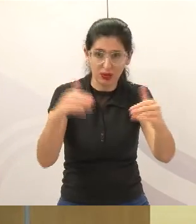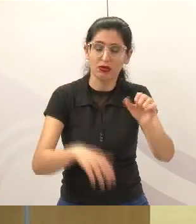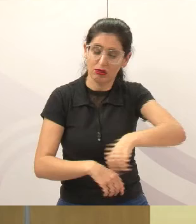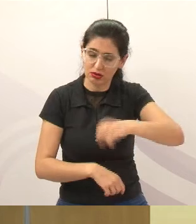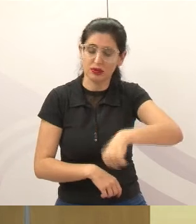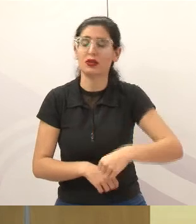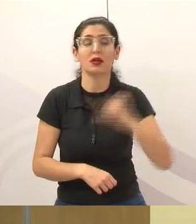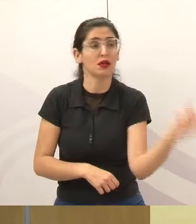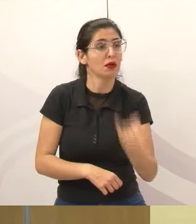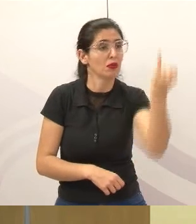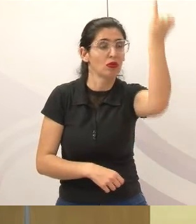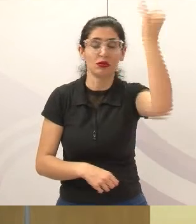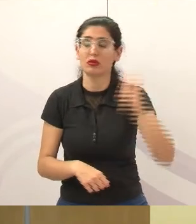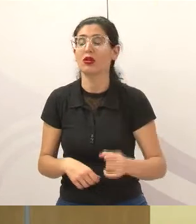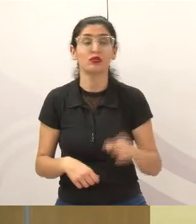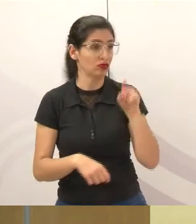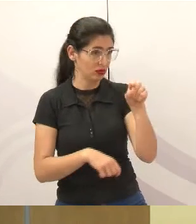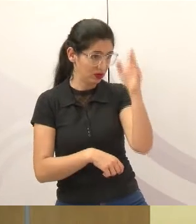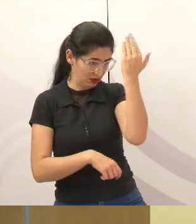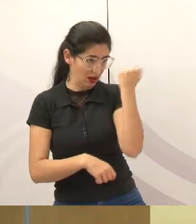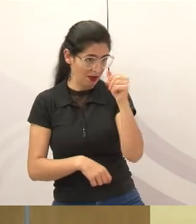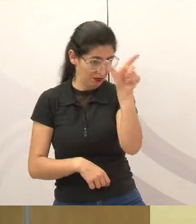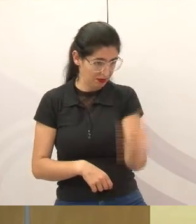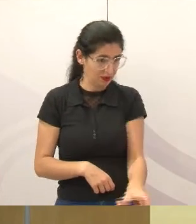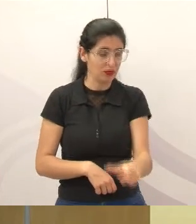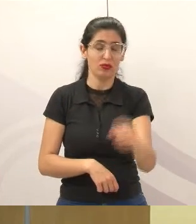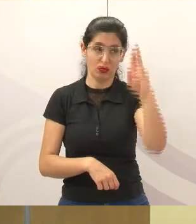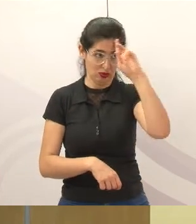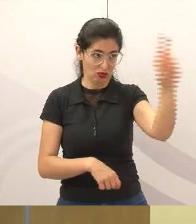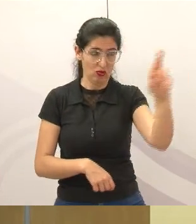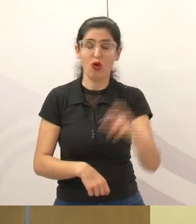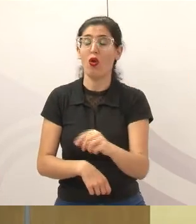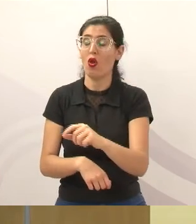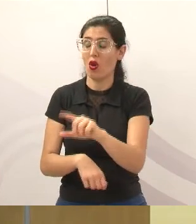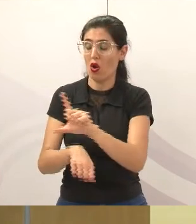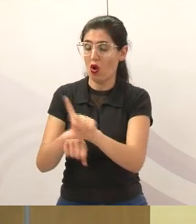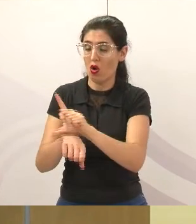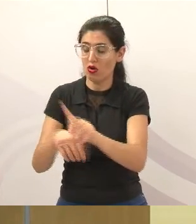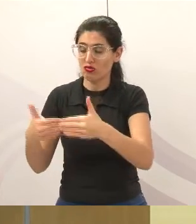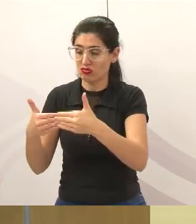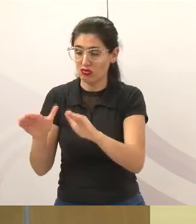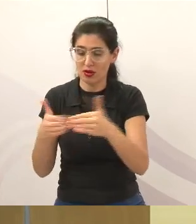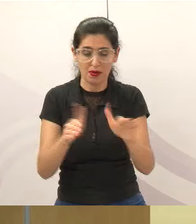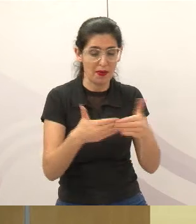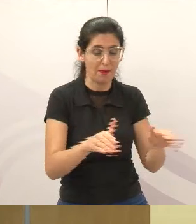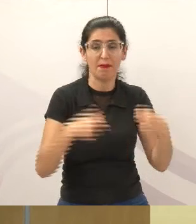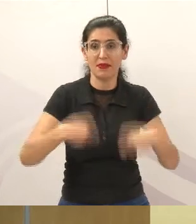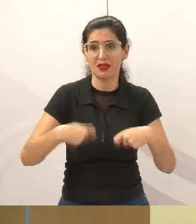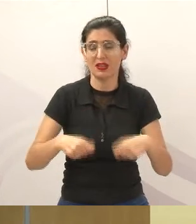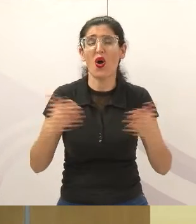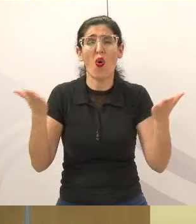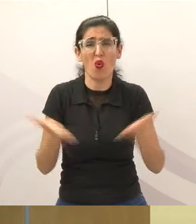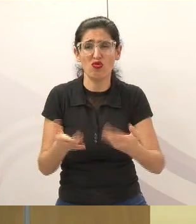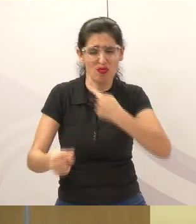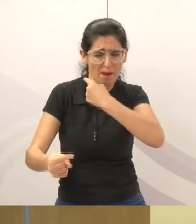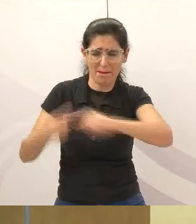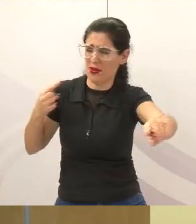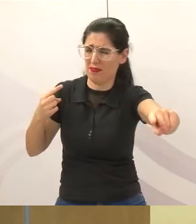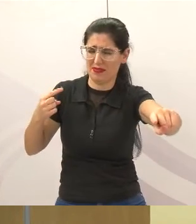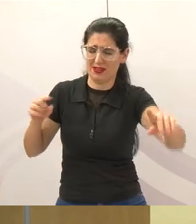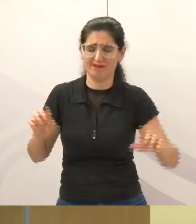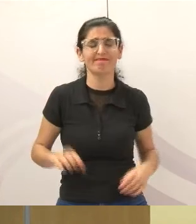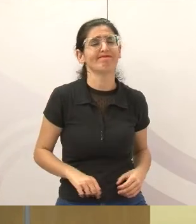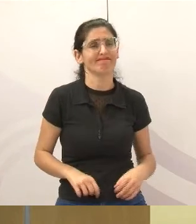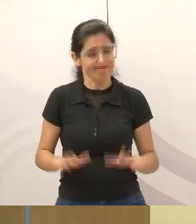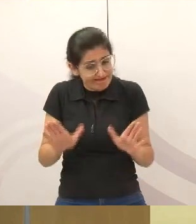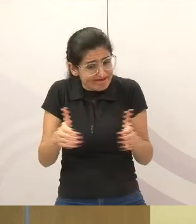comerciante, abertura, né, de alguns outros comércios que hoje não estão permitidos. Então, eu acho